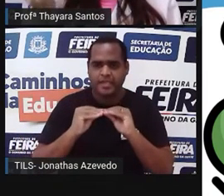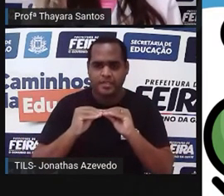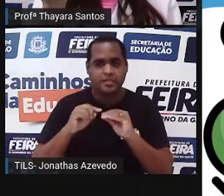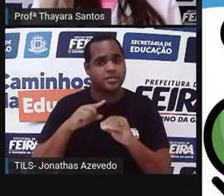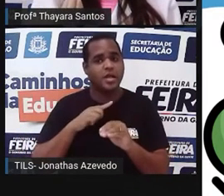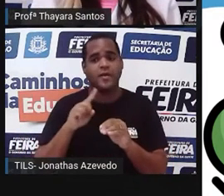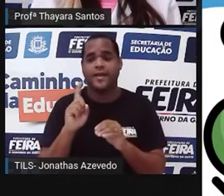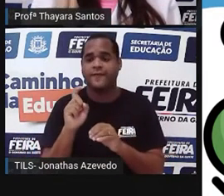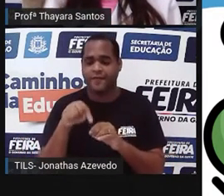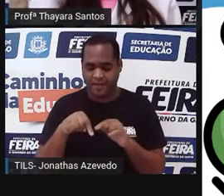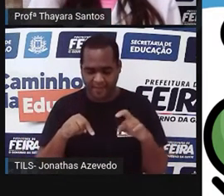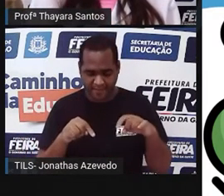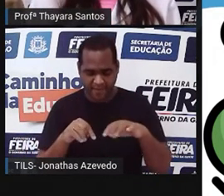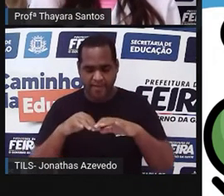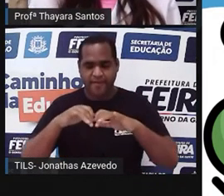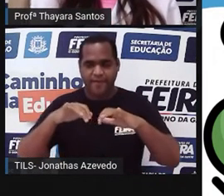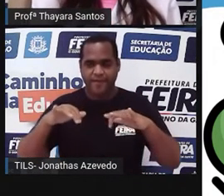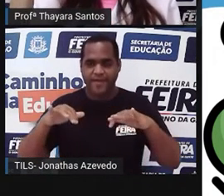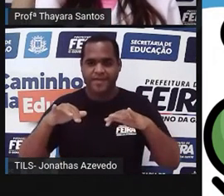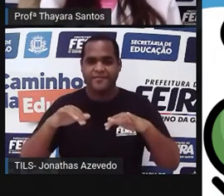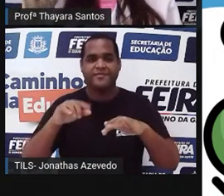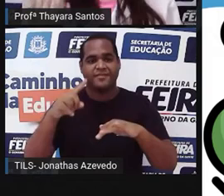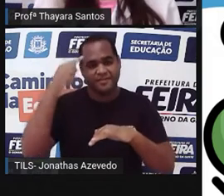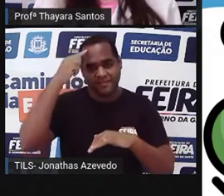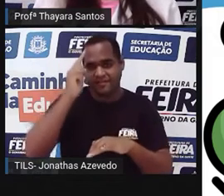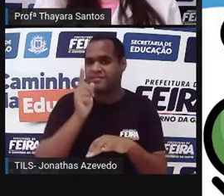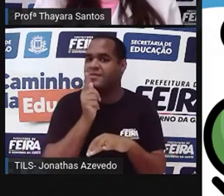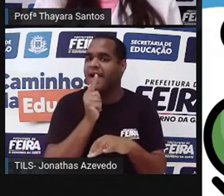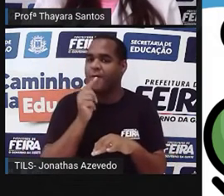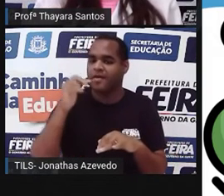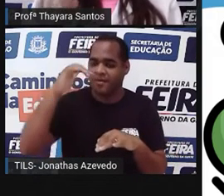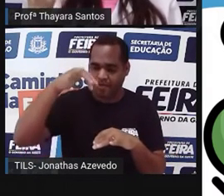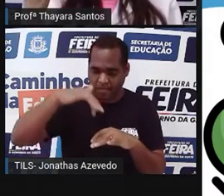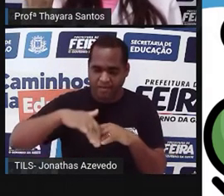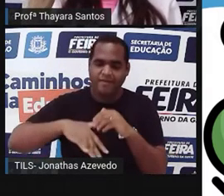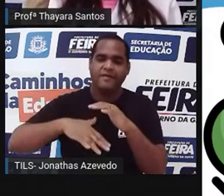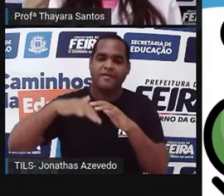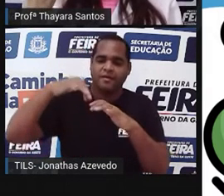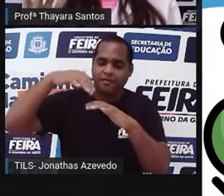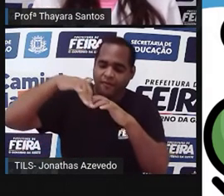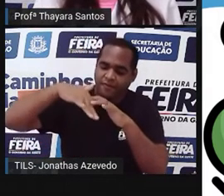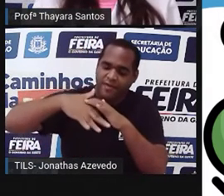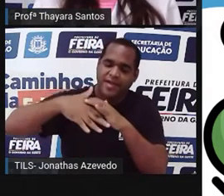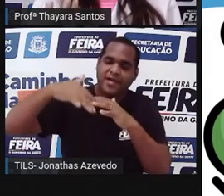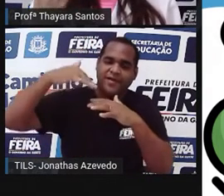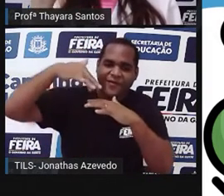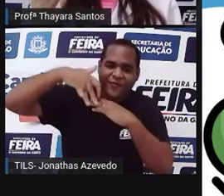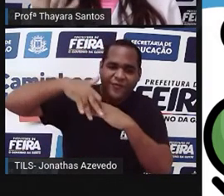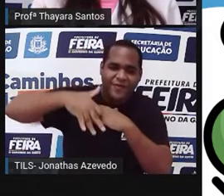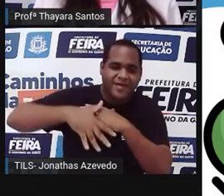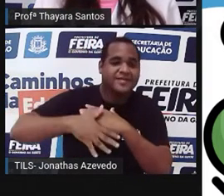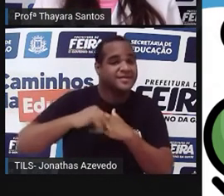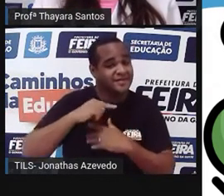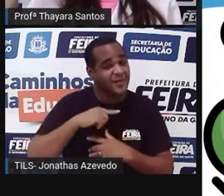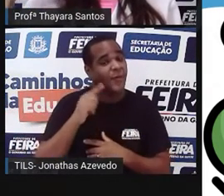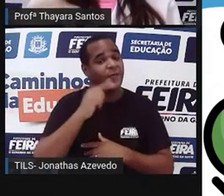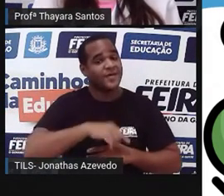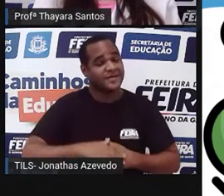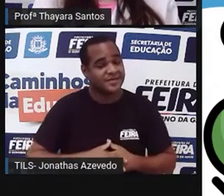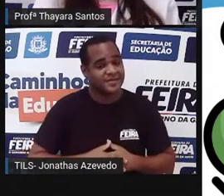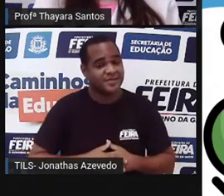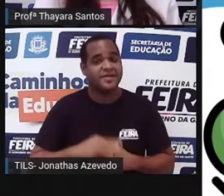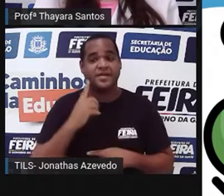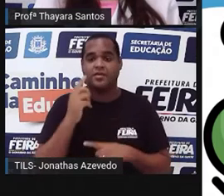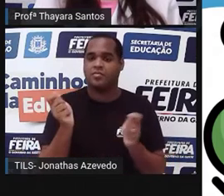ele está cheio de buraquinhos. Quando chover, essa água vai ter por onde escorrer. Então, ela vai lá entrar nesse solo,